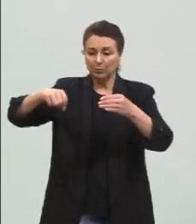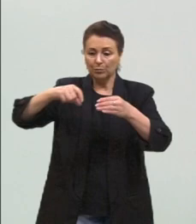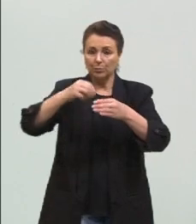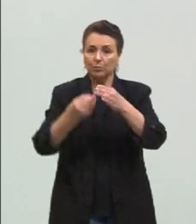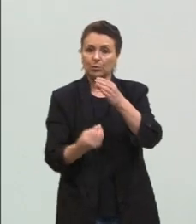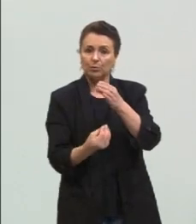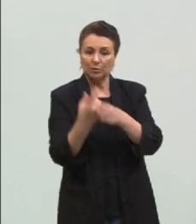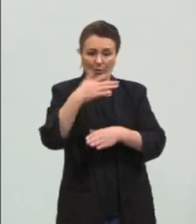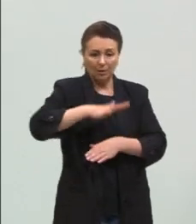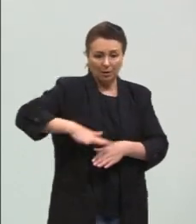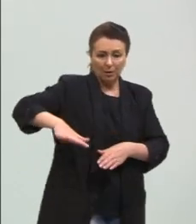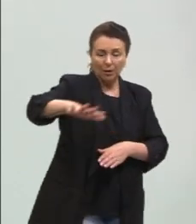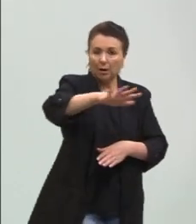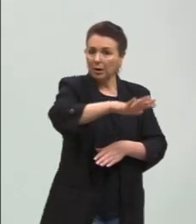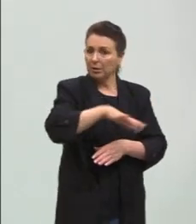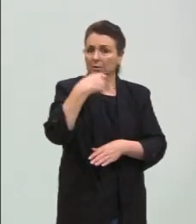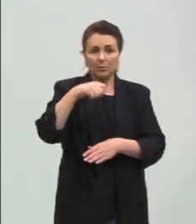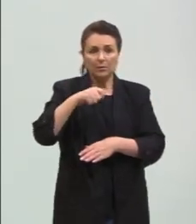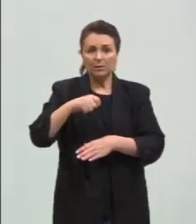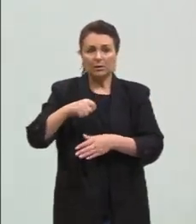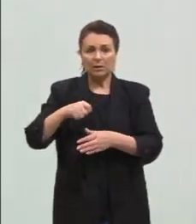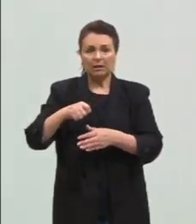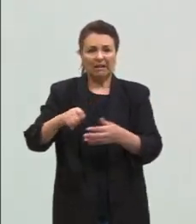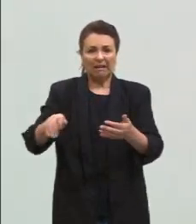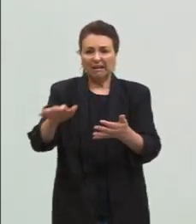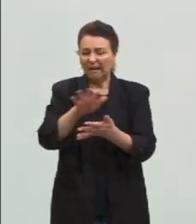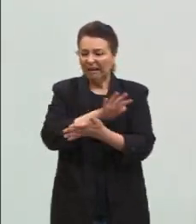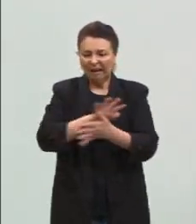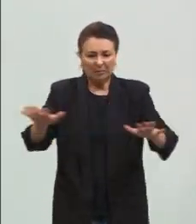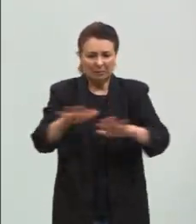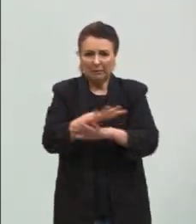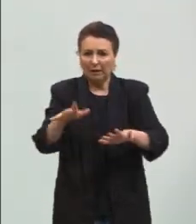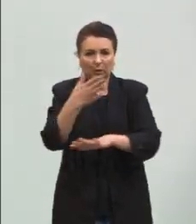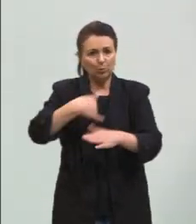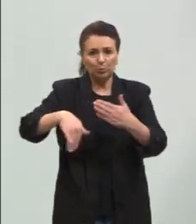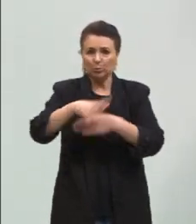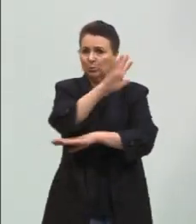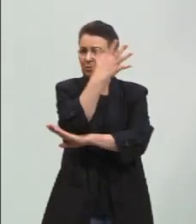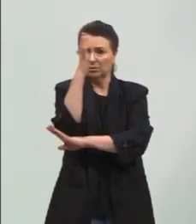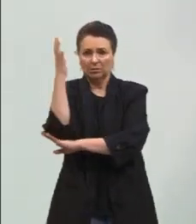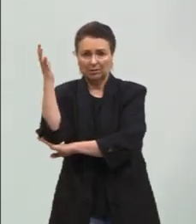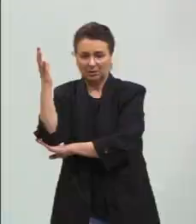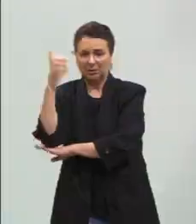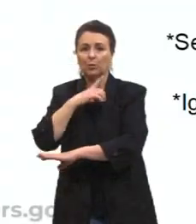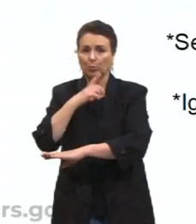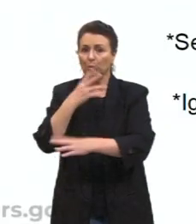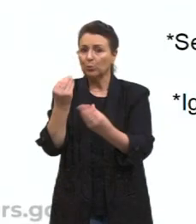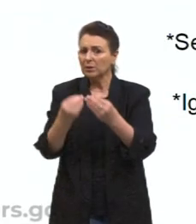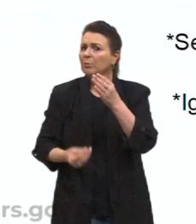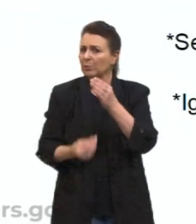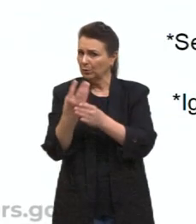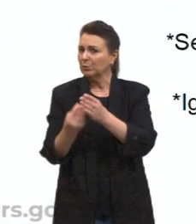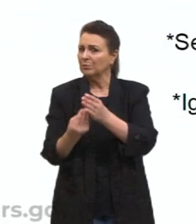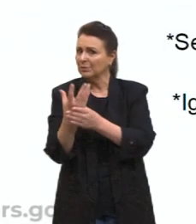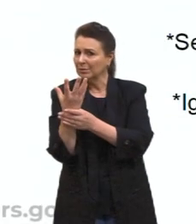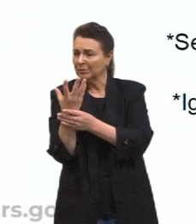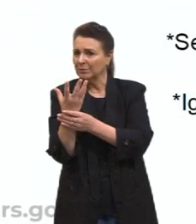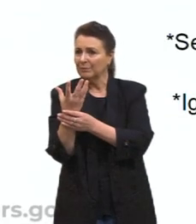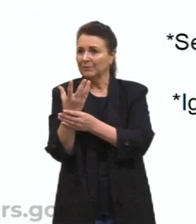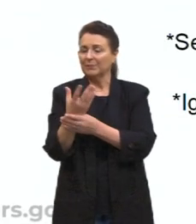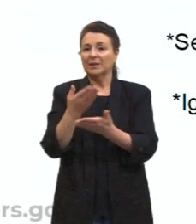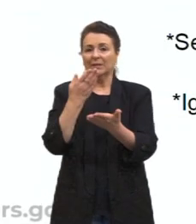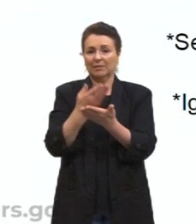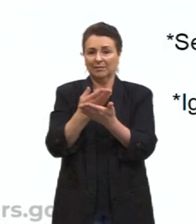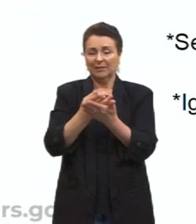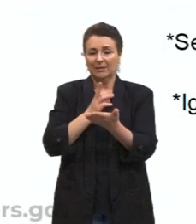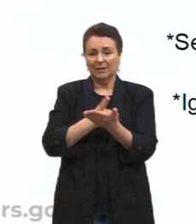que conseguiria manter o alto grau de produção olha seguindo nossa aula